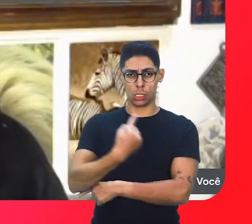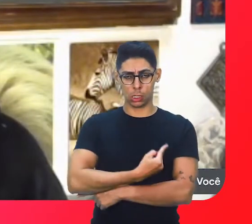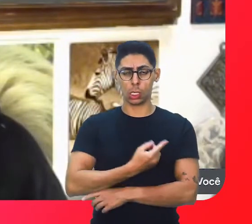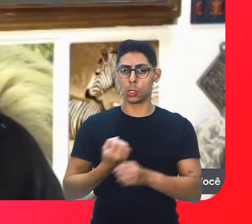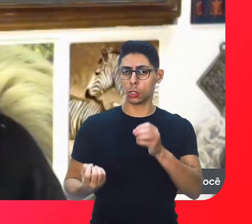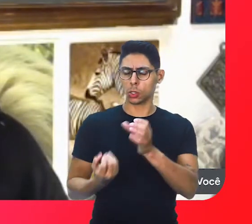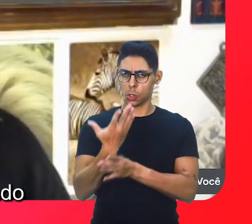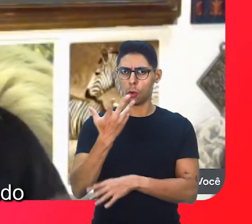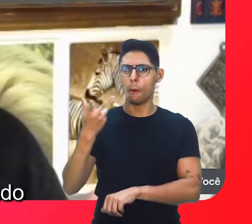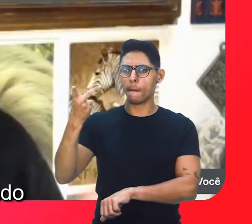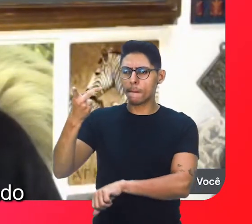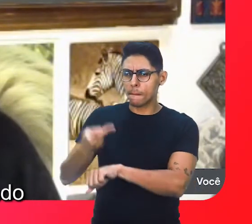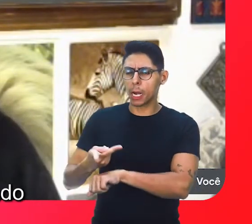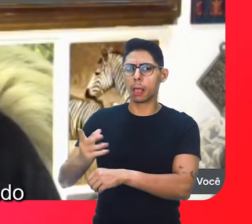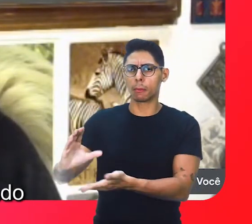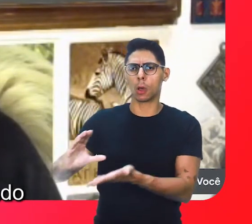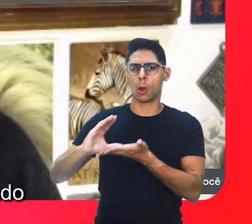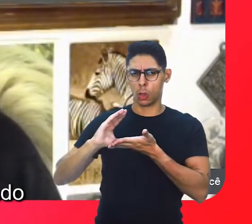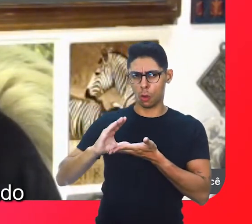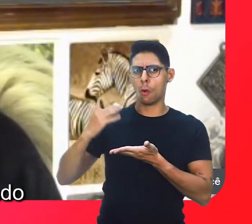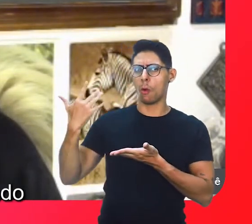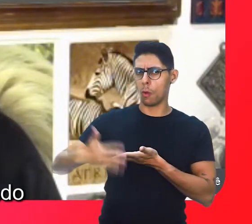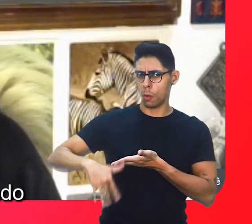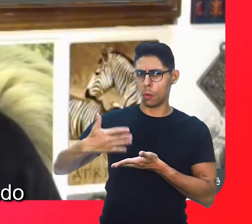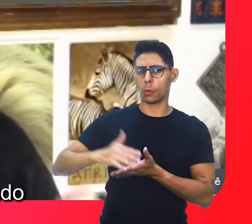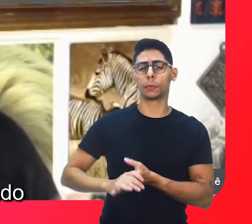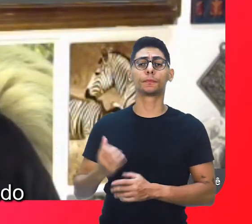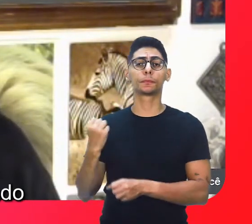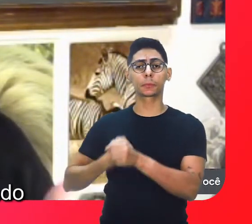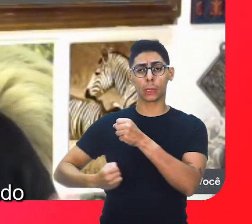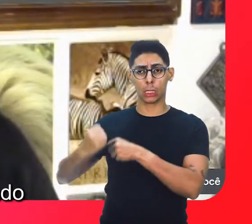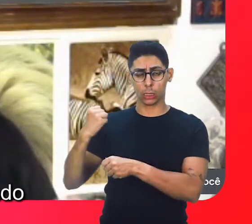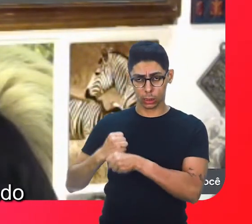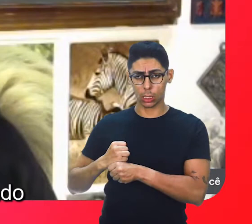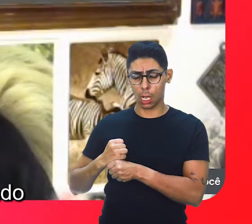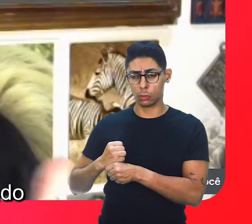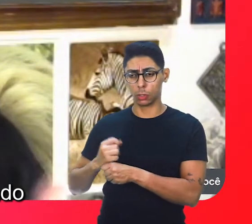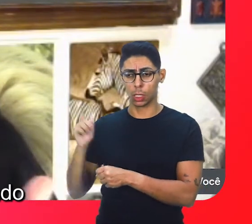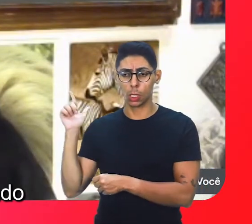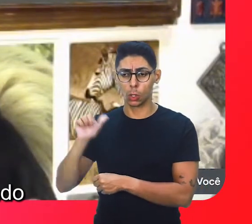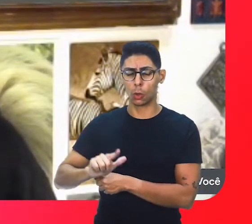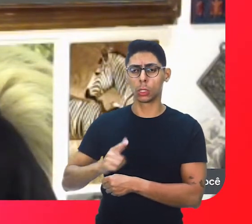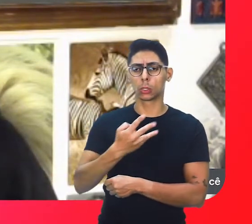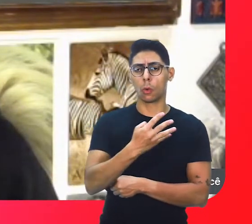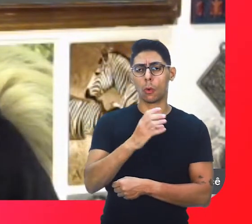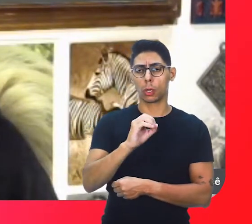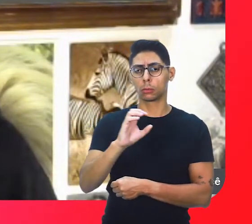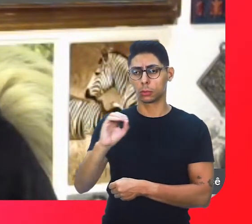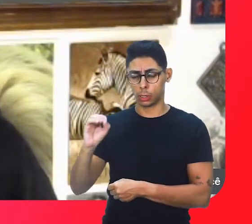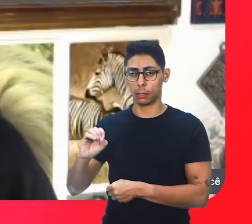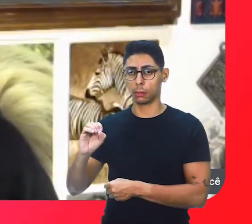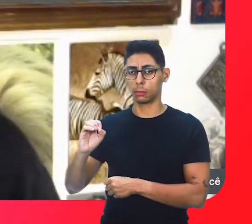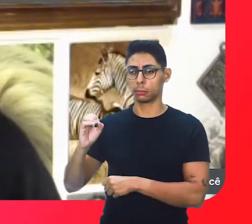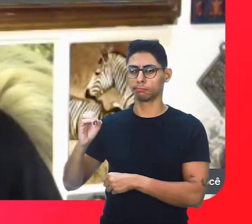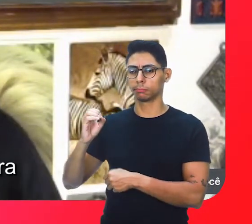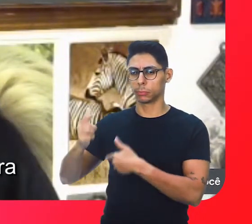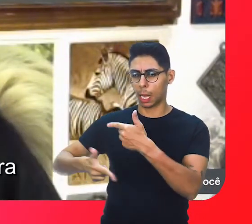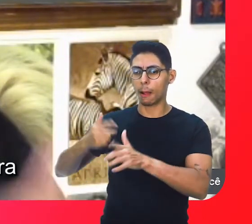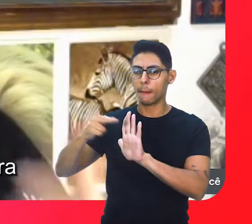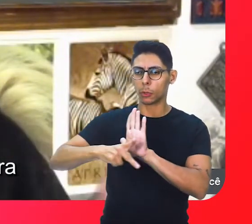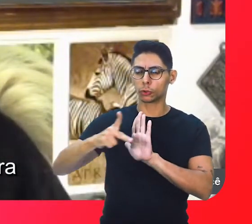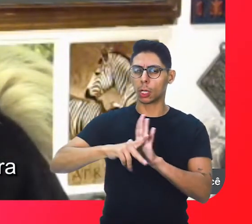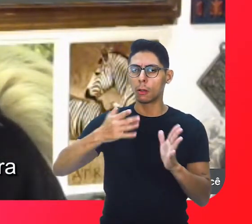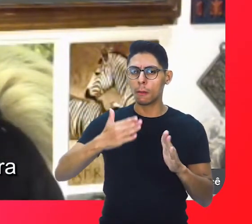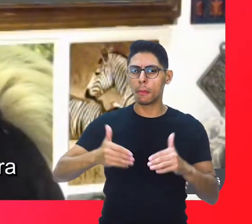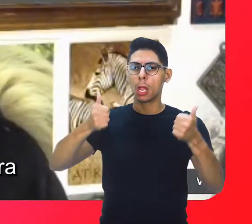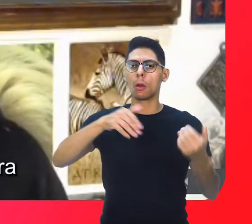muitos prêmios, foi considerada no passado uma das 400 melhores práticas do mundo pela ONU, assim como o